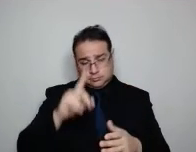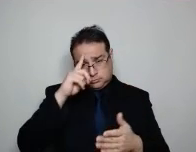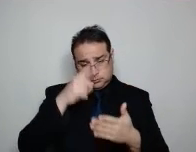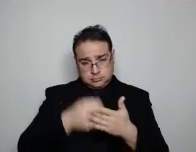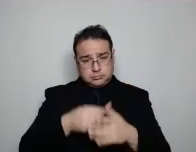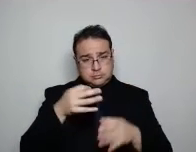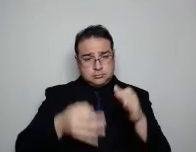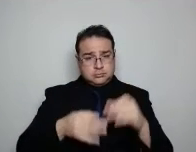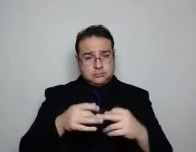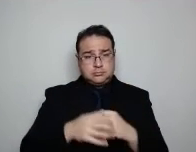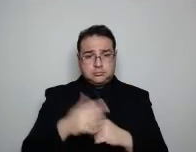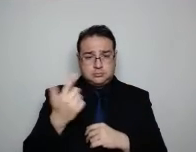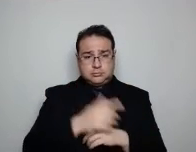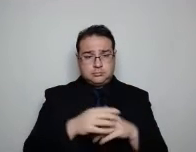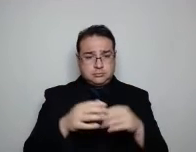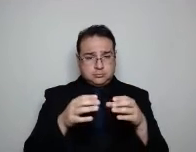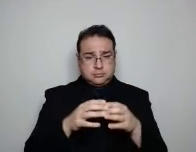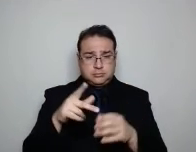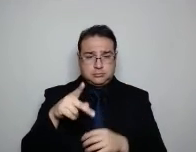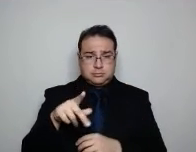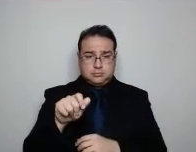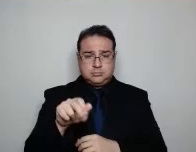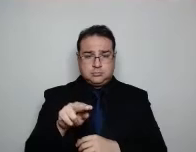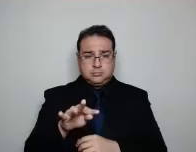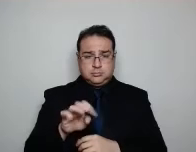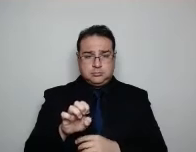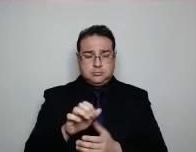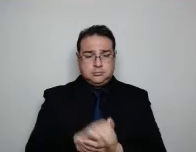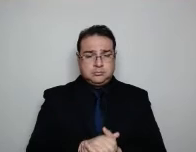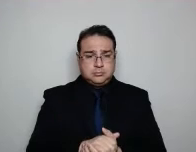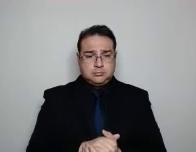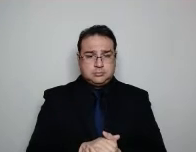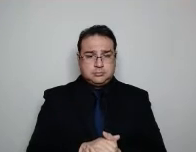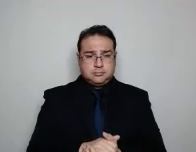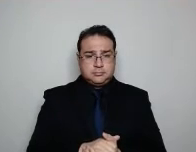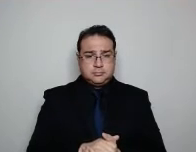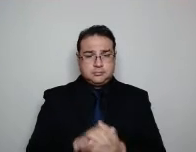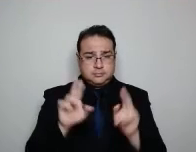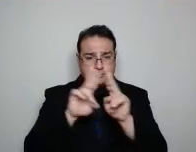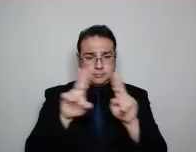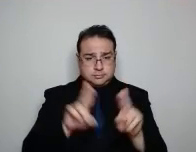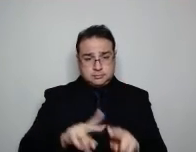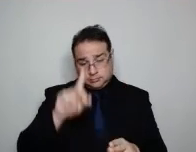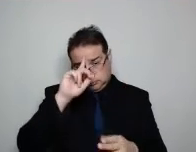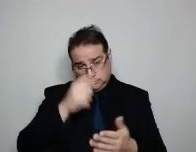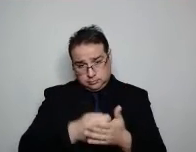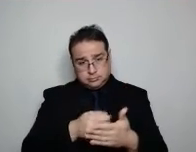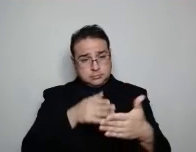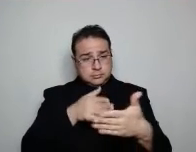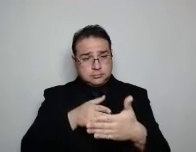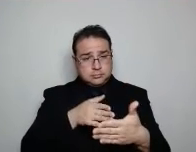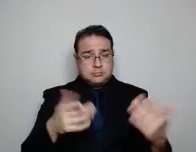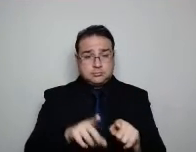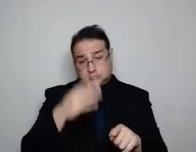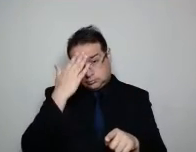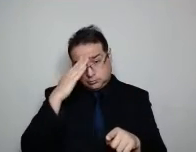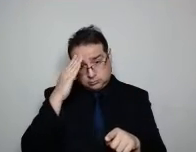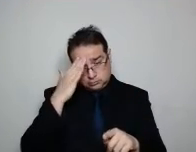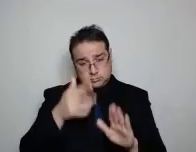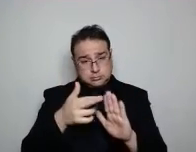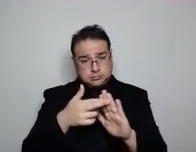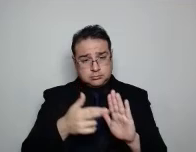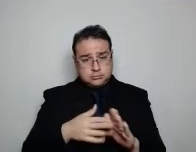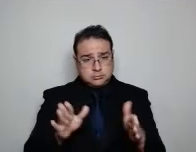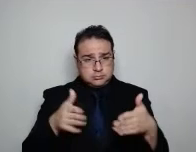a parte, não cabe à Unimed decidir ou limitar, fazer uma interpretação restritiva